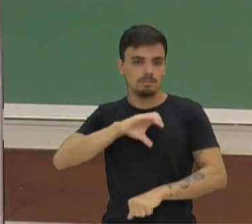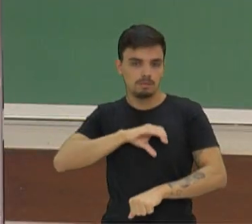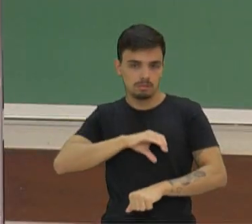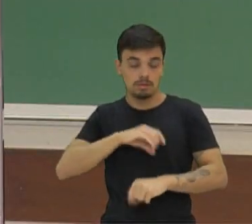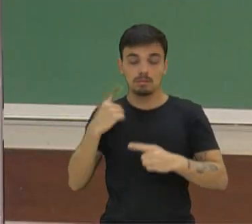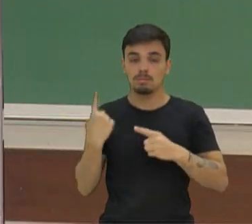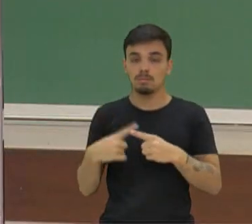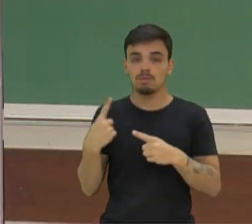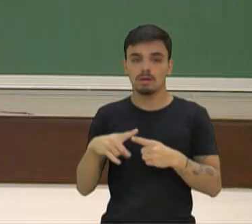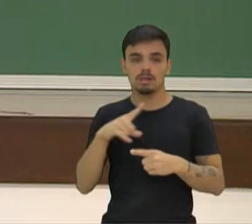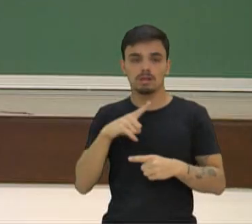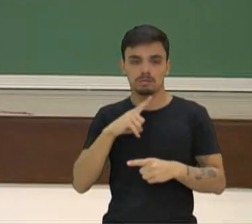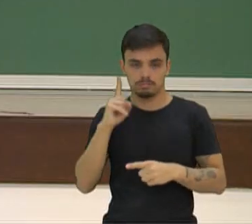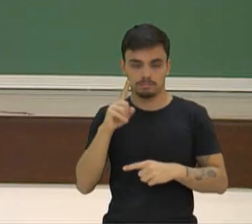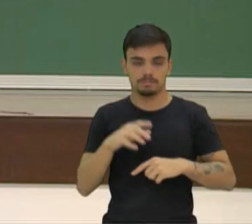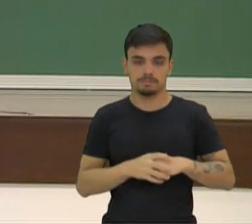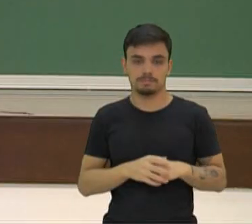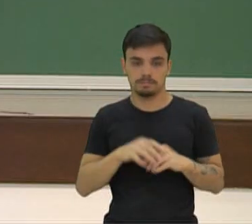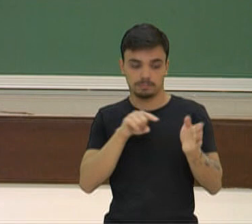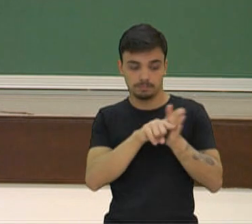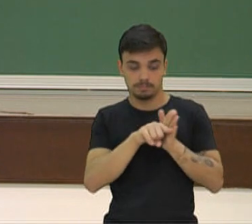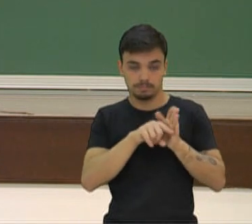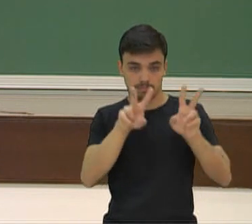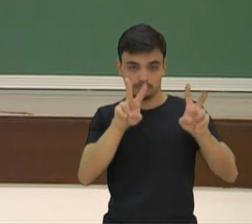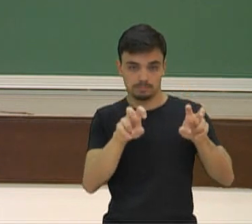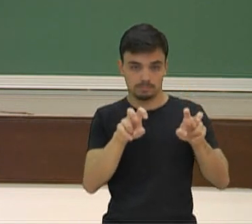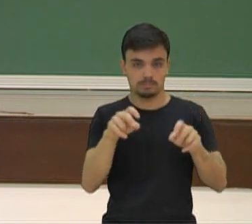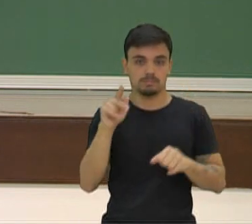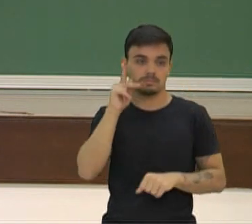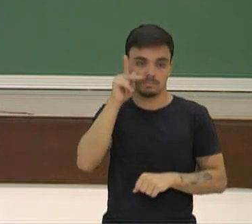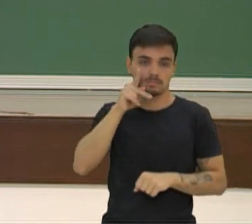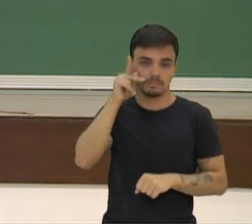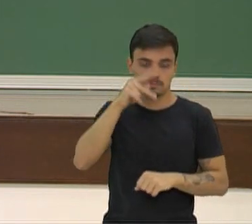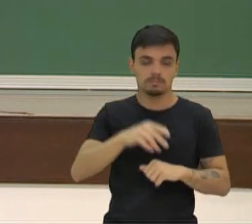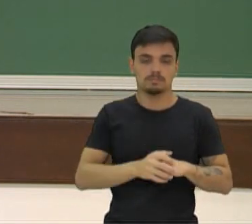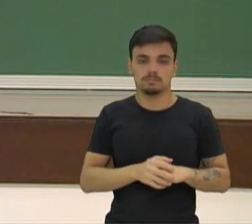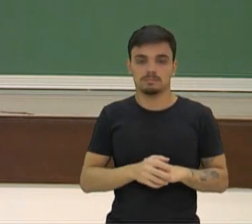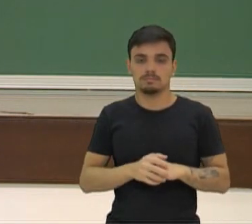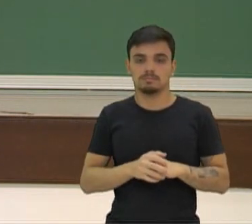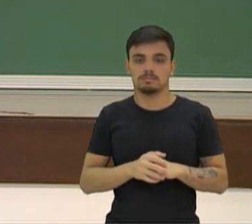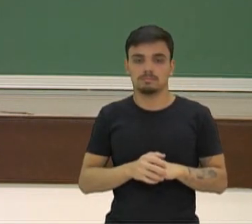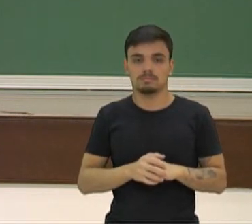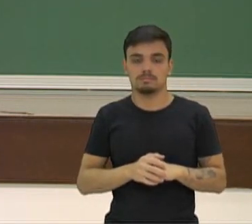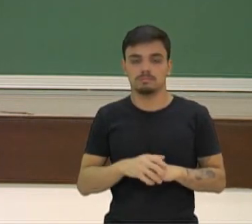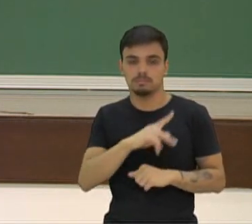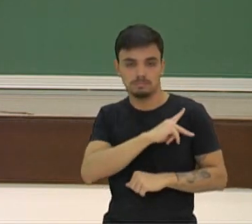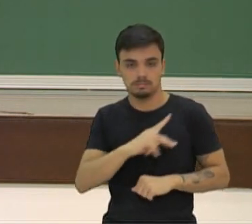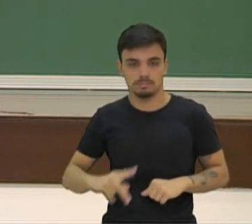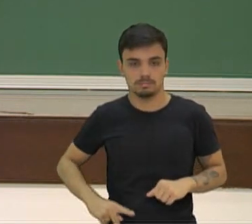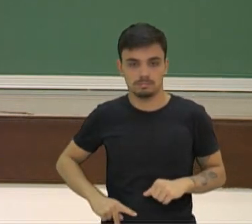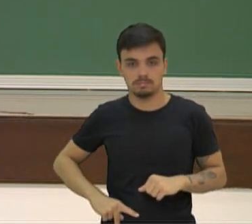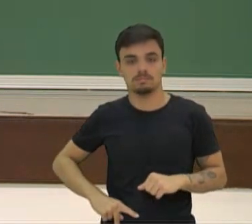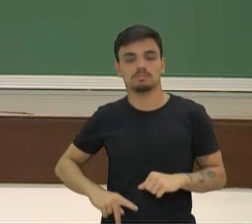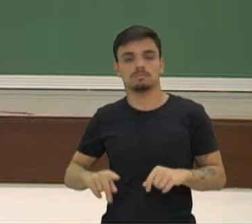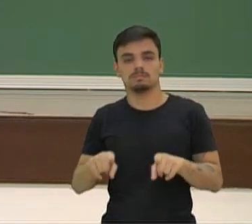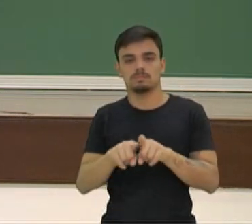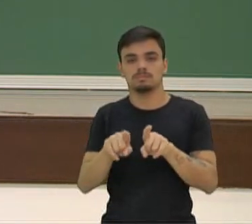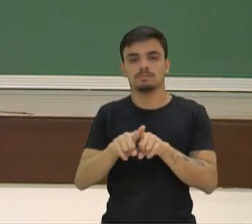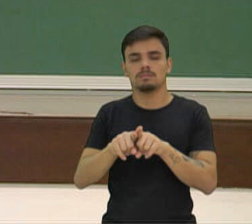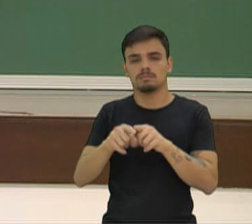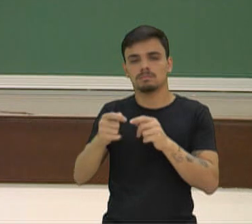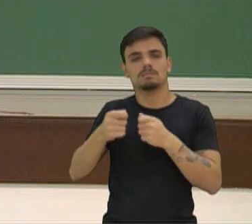quê? Aqui você tem o quê? A questão política com o presidente da província, a questão econômica